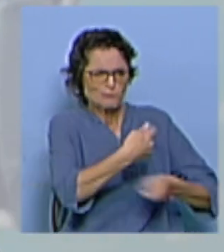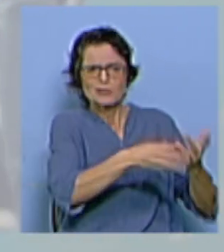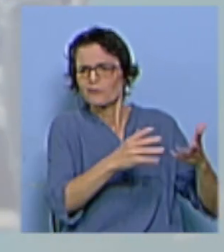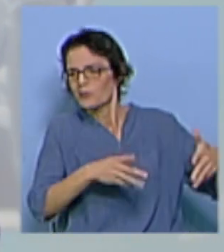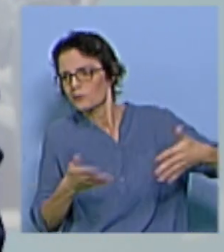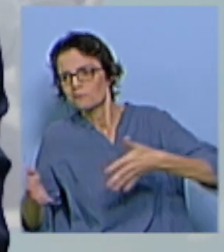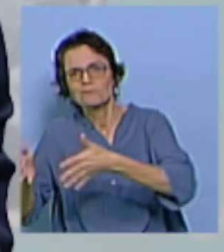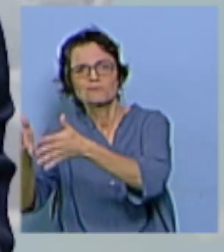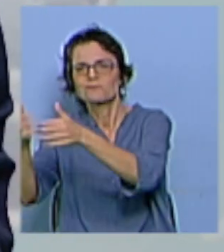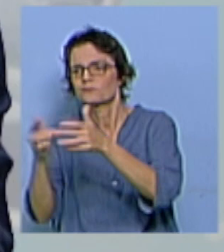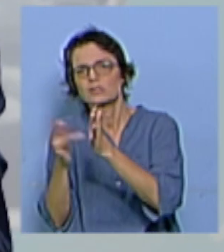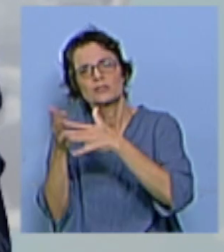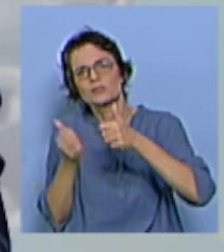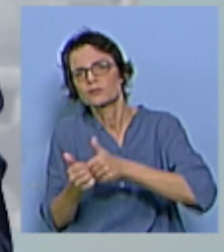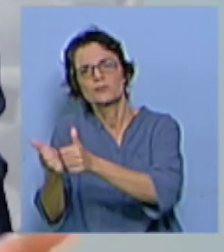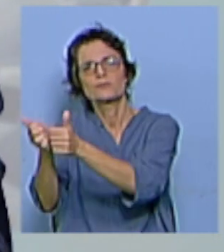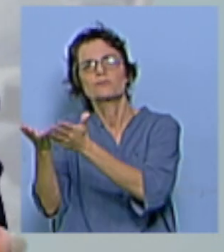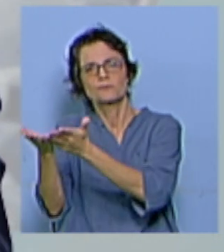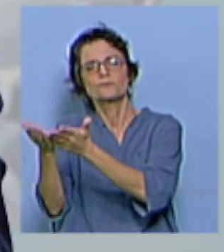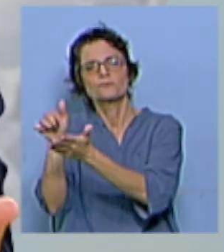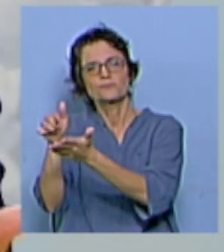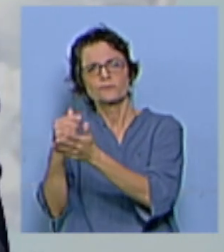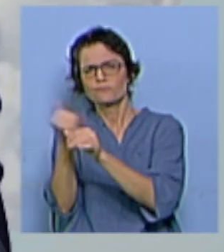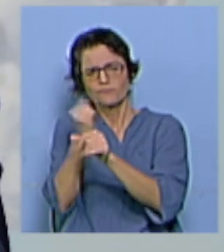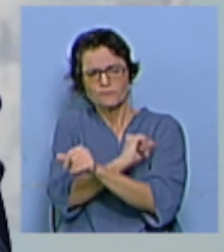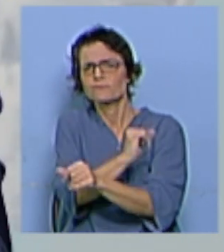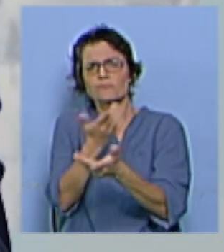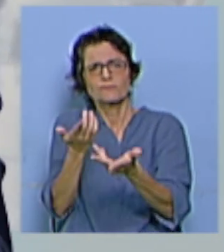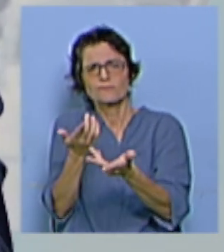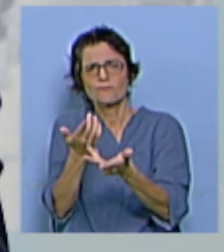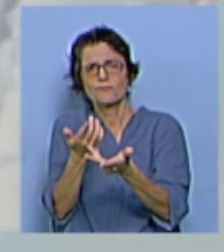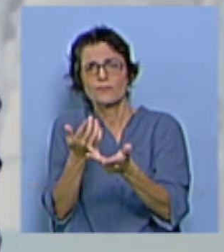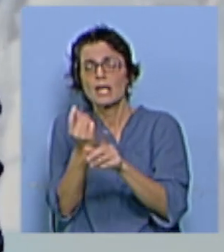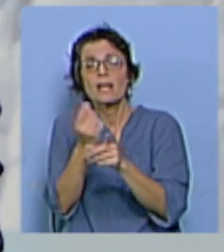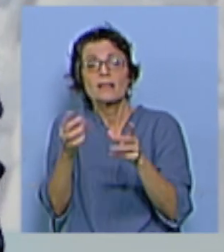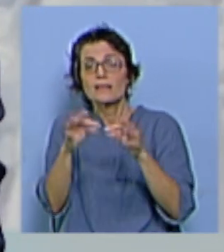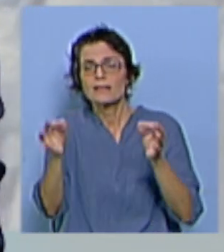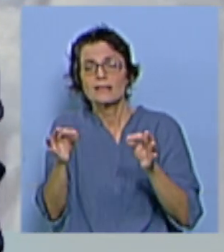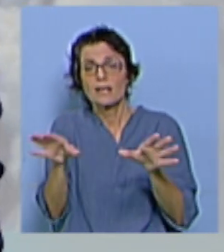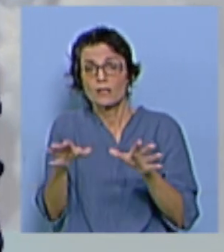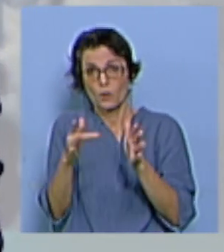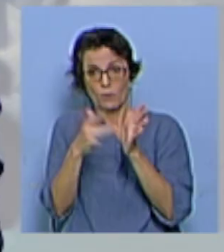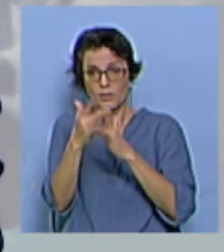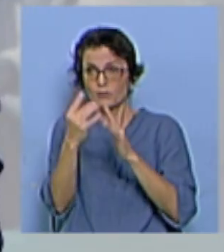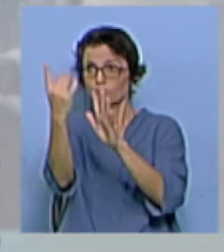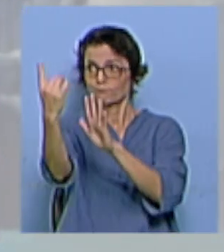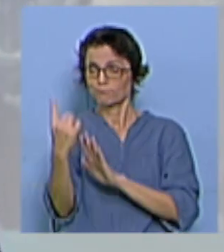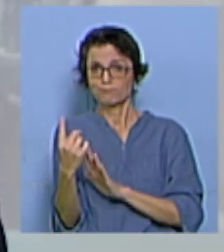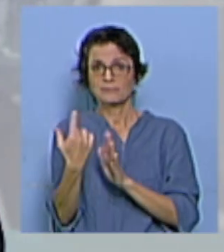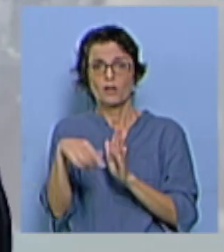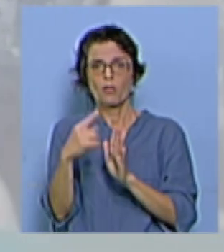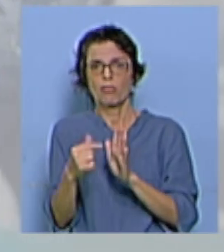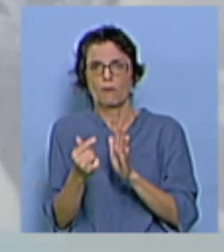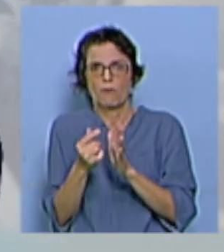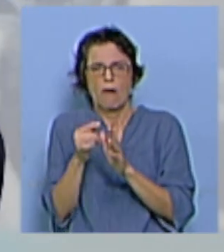que encontrou ali no meio da sua vida, do seu trabalho, porque de facto é assim que Jesus também se manifesta a nós, não é? Nós não temos que ir